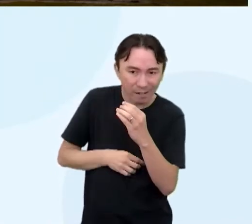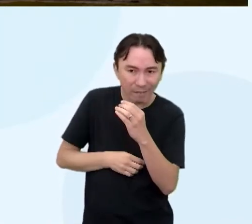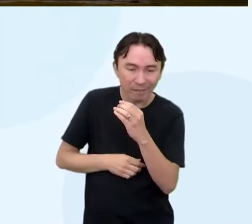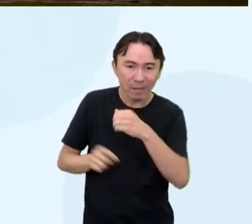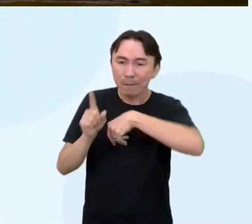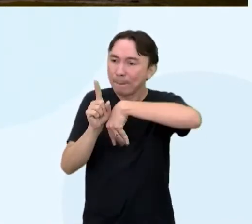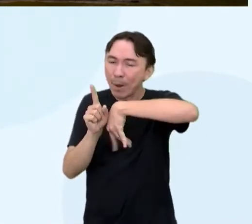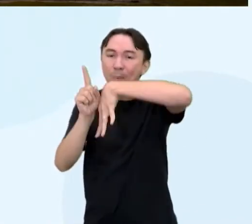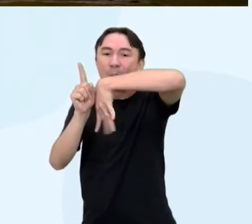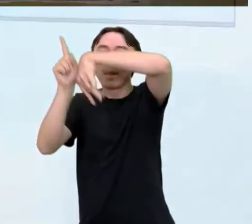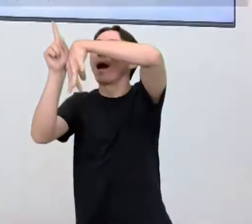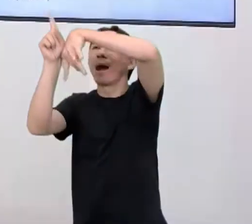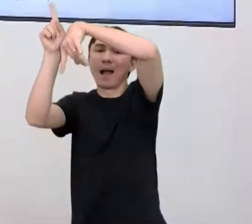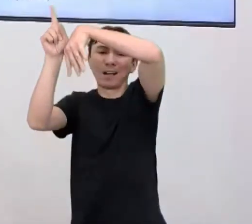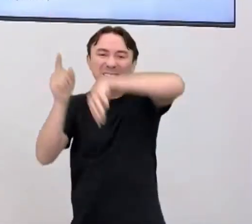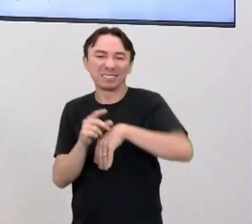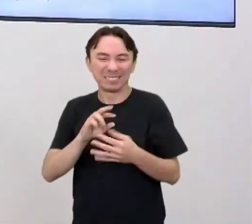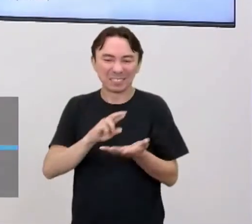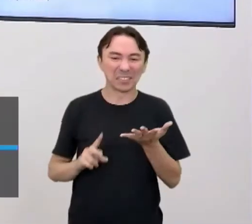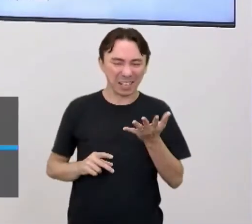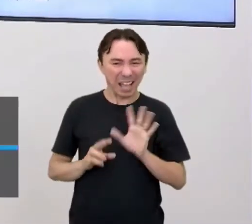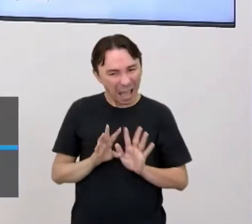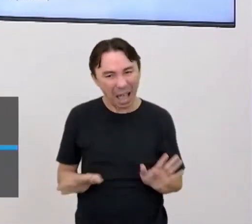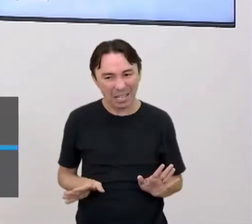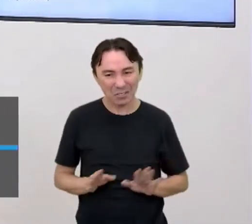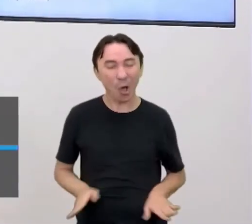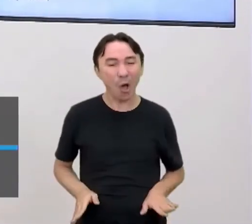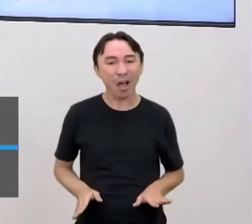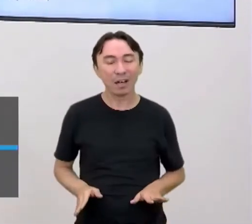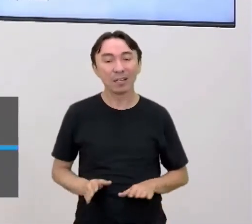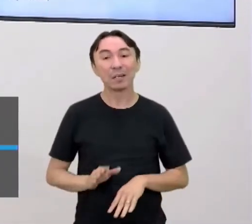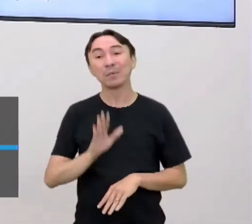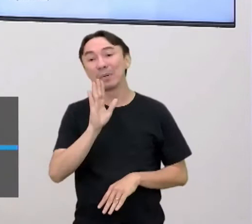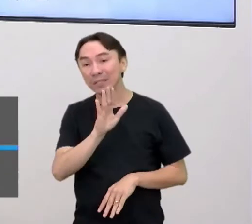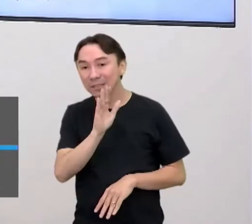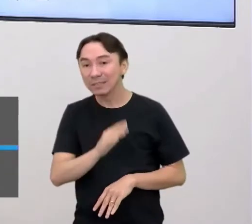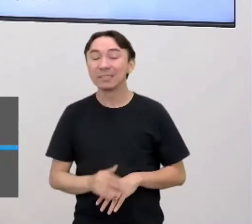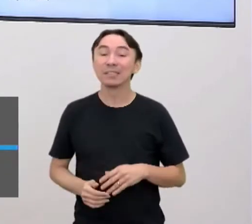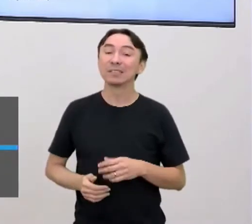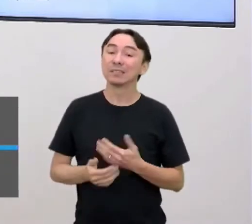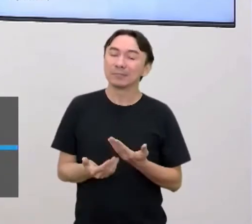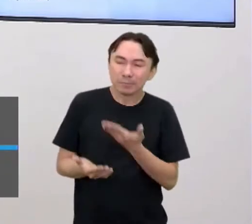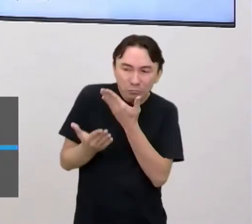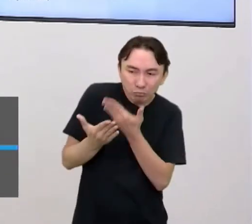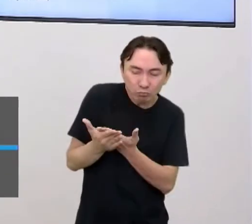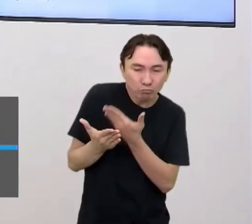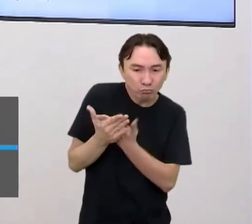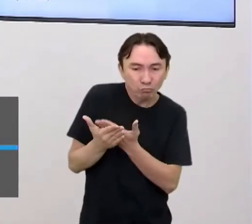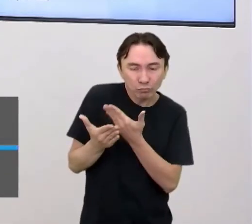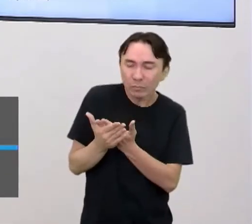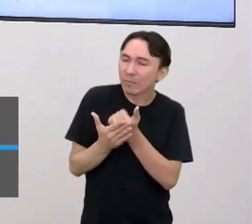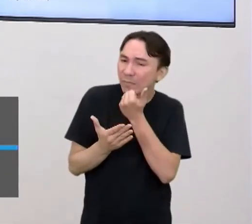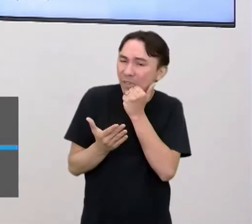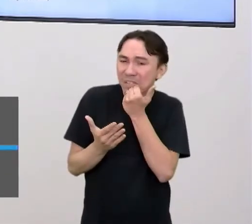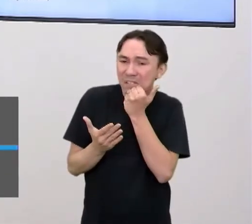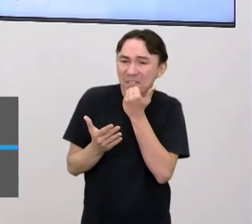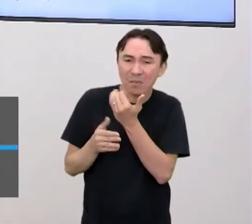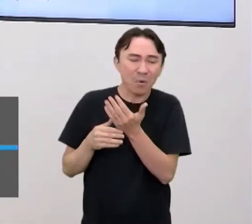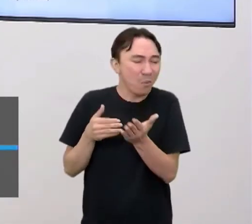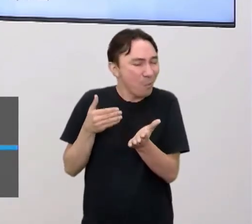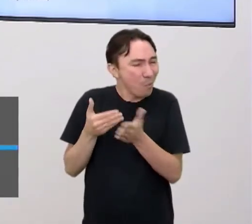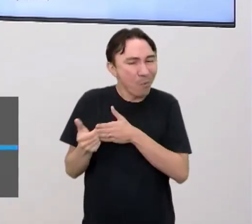o estudo científico, ele pode partir de qualquer tema, tá? Eu posso estudar de